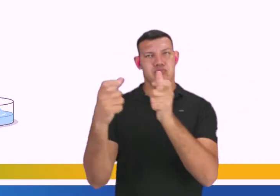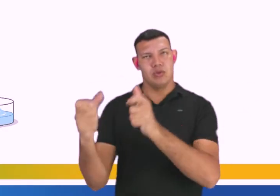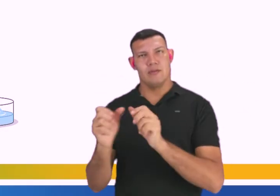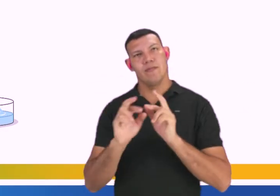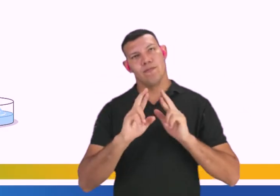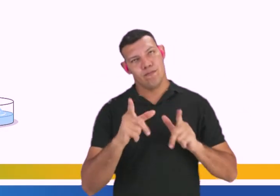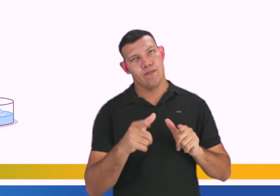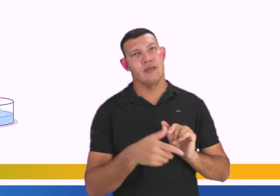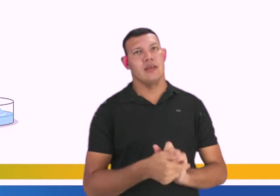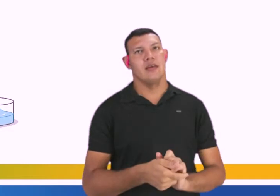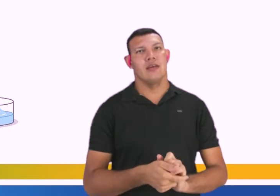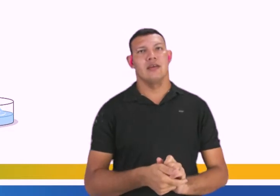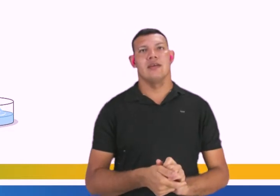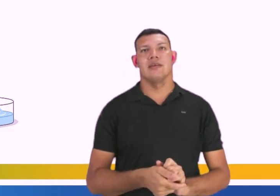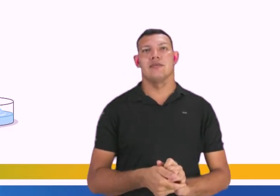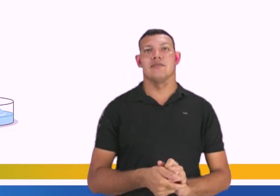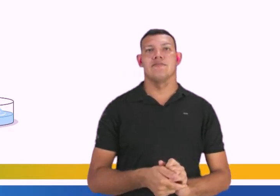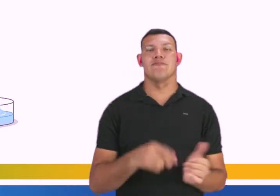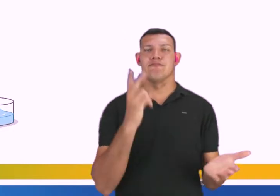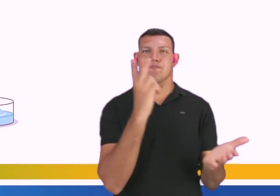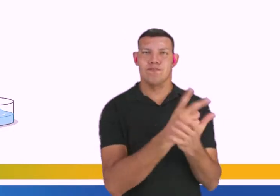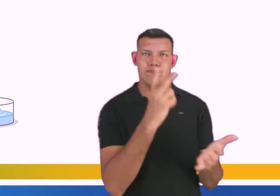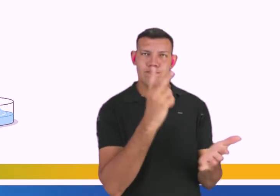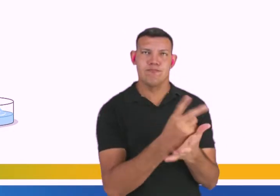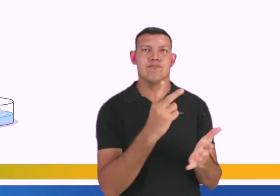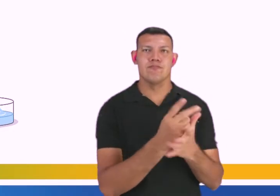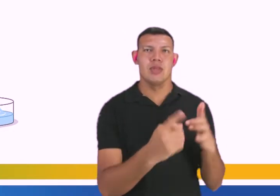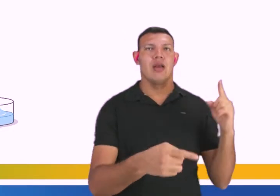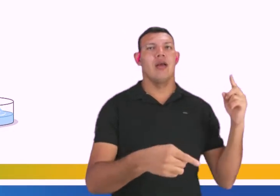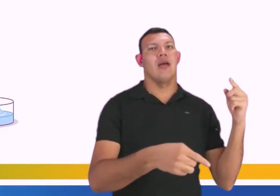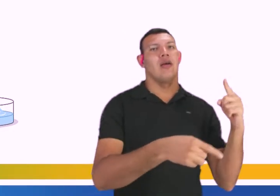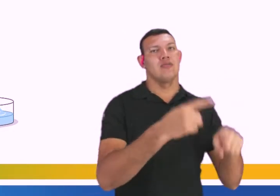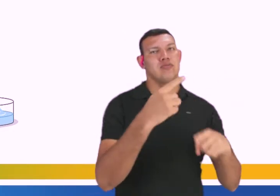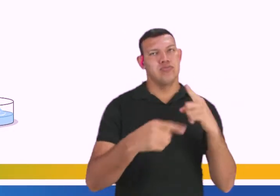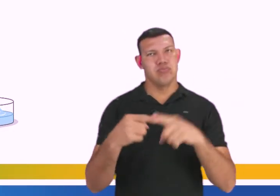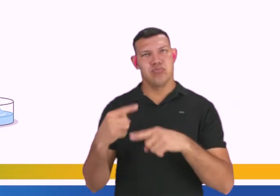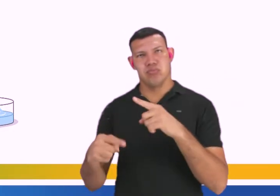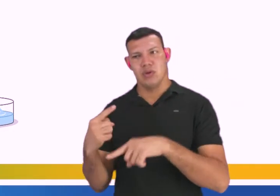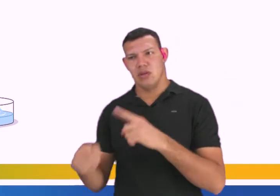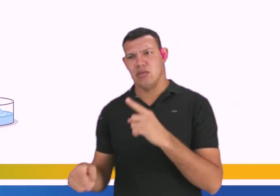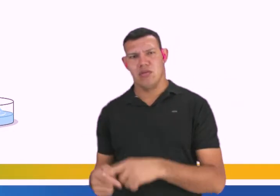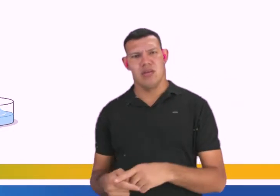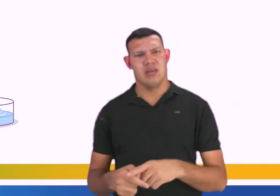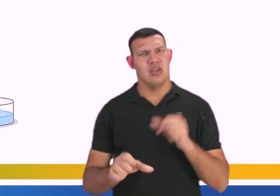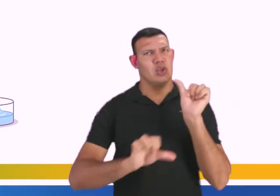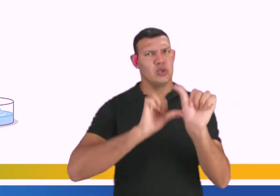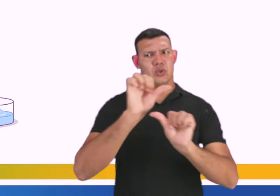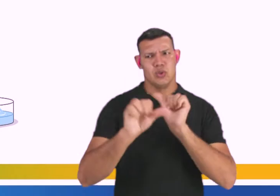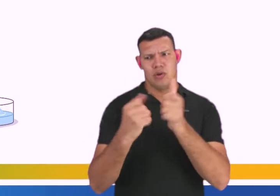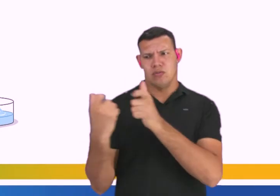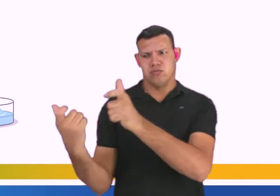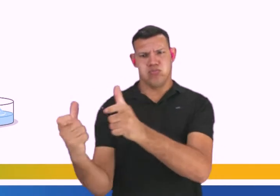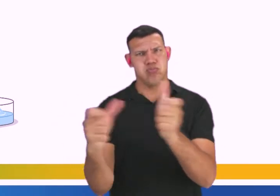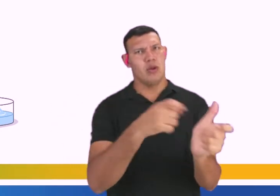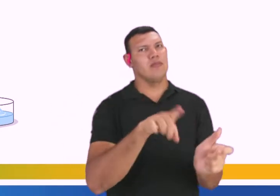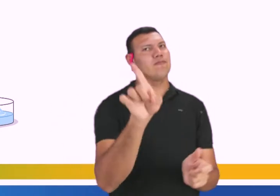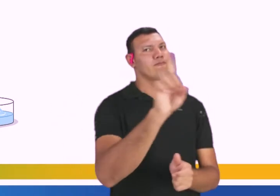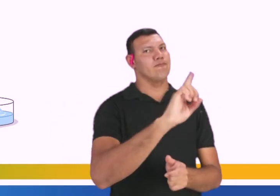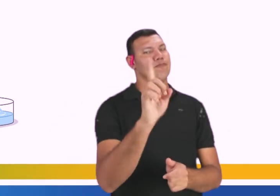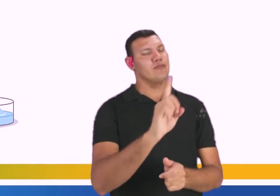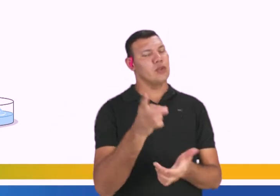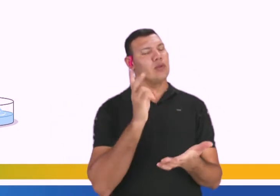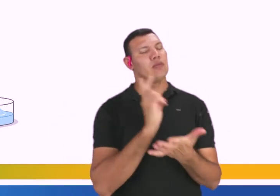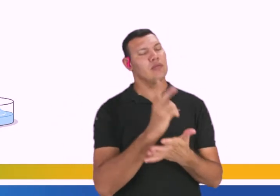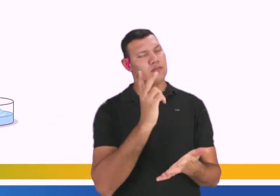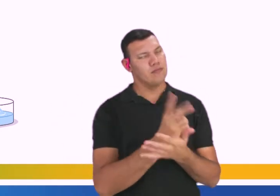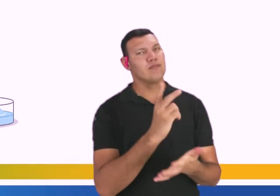material, então não mudou densidade. Tu verifica que ele não foi levado para um outro local, ou seja, ele não está submetido a uma gravidade diferente,